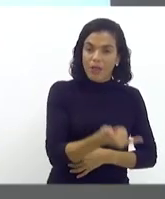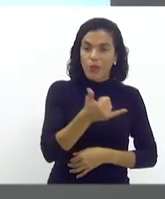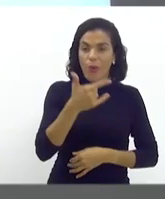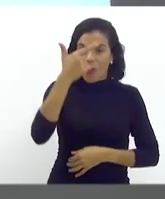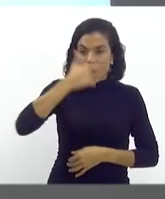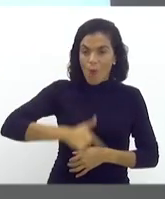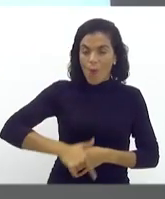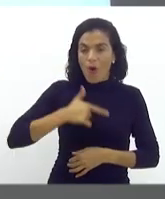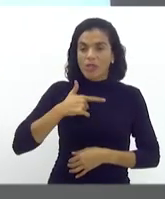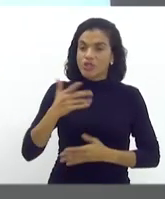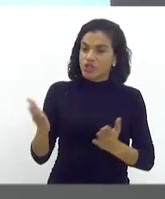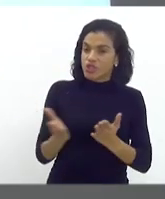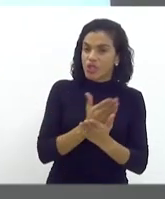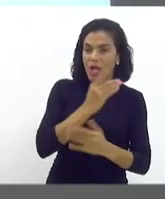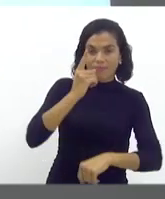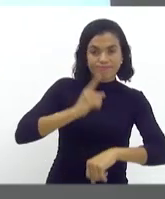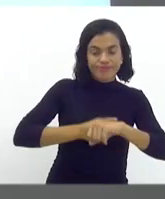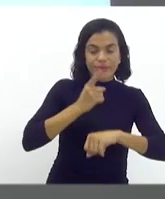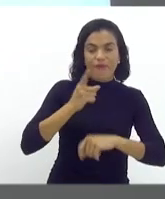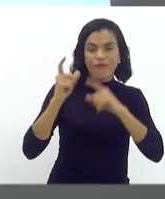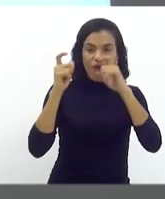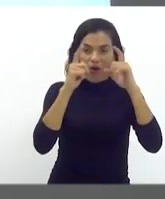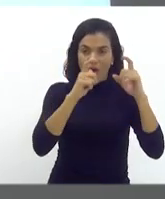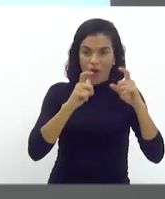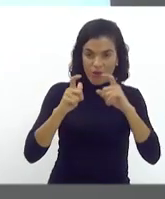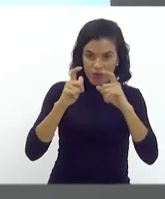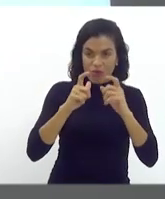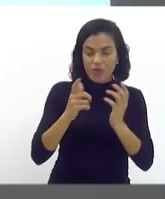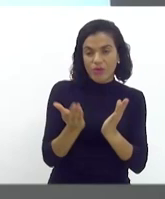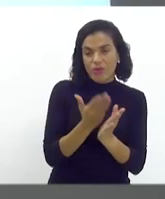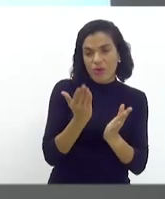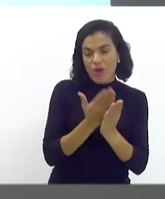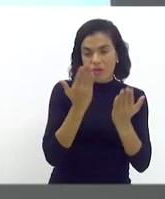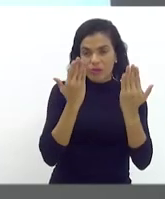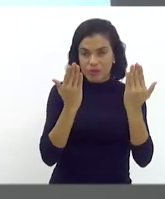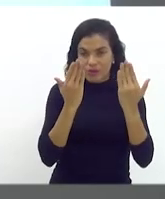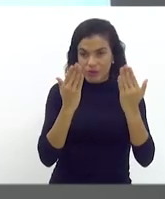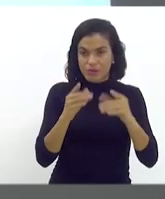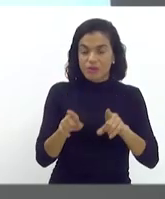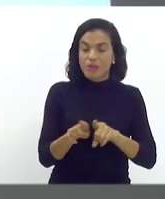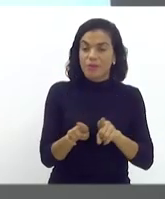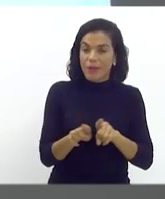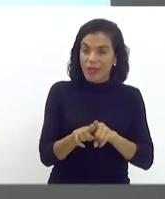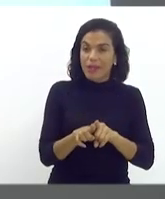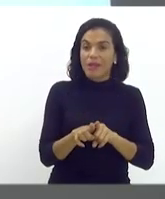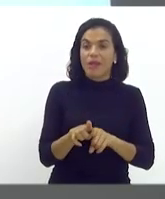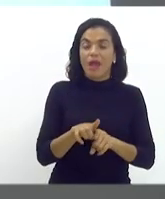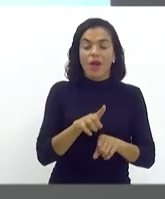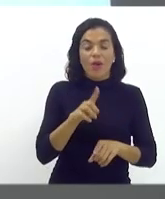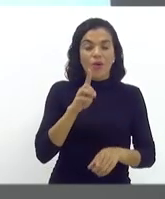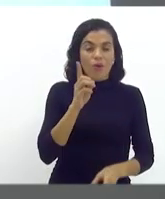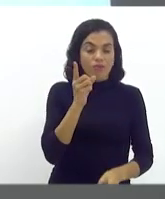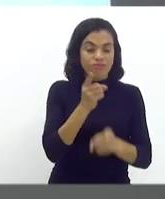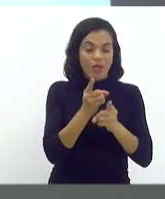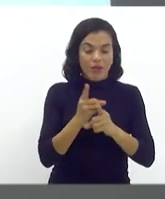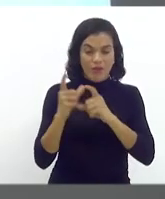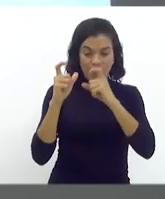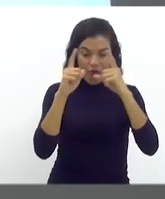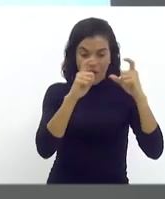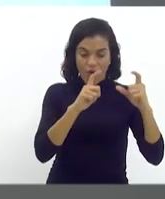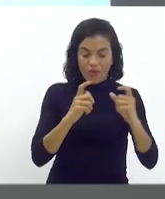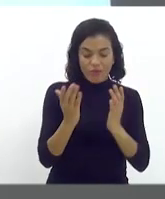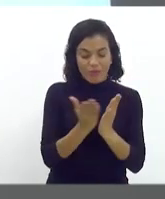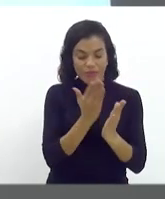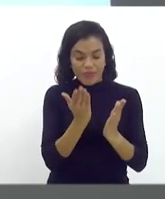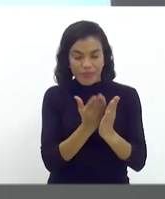de forma imediata que é exatamente esse essa passagem que eu acabei de fazer evitar esforços para que o reconhecimento seja realizado nos